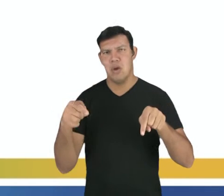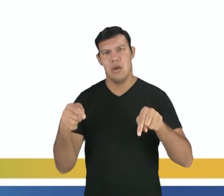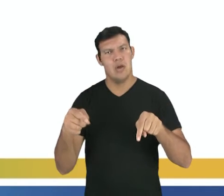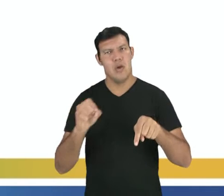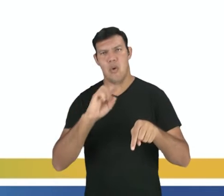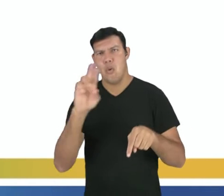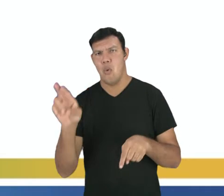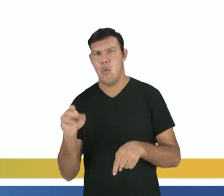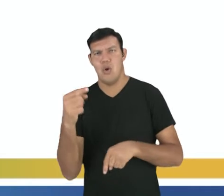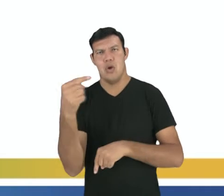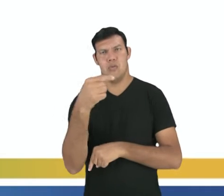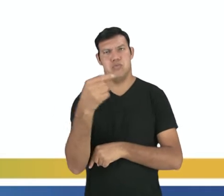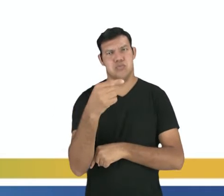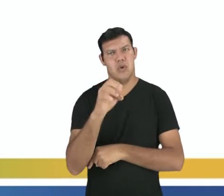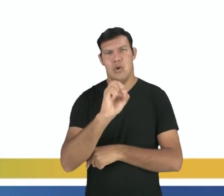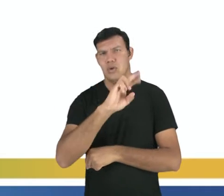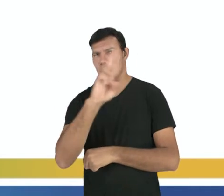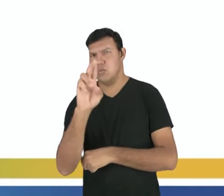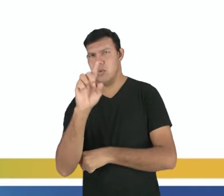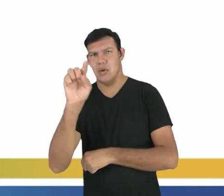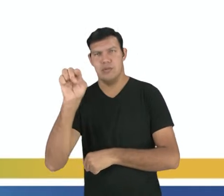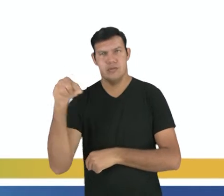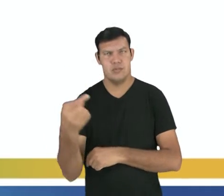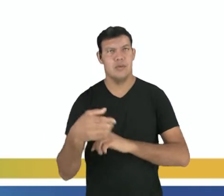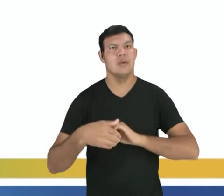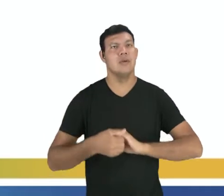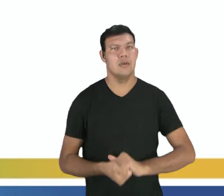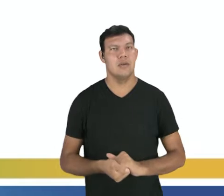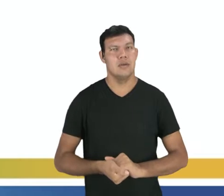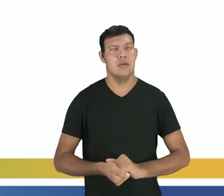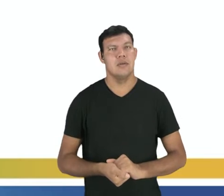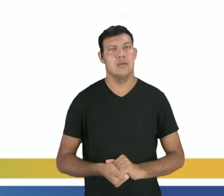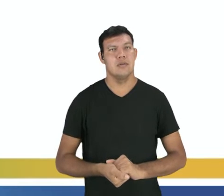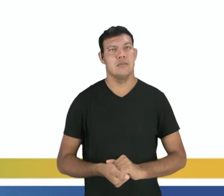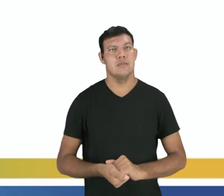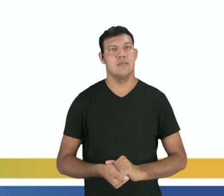tá? Não vai estar errado, tá? Dentro do seu texto.